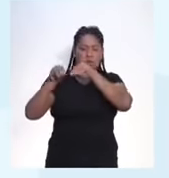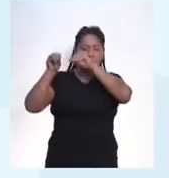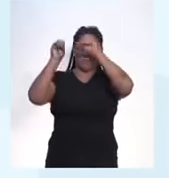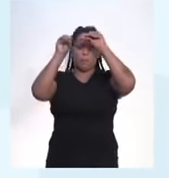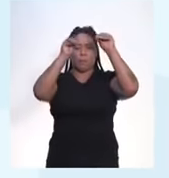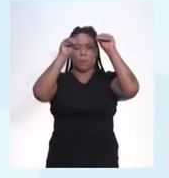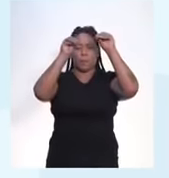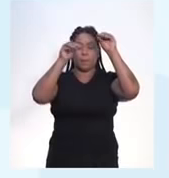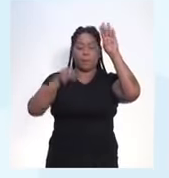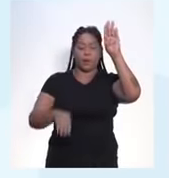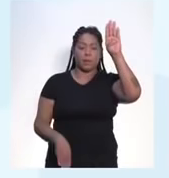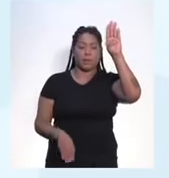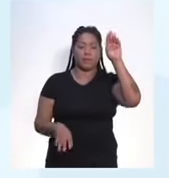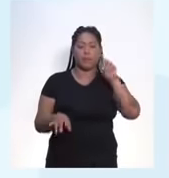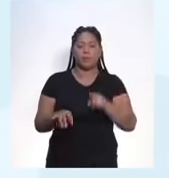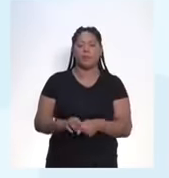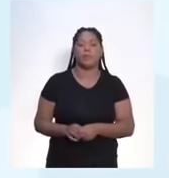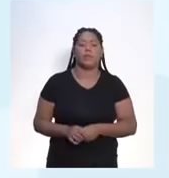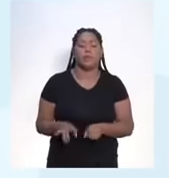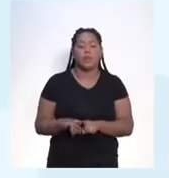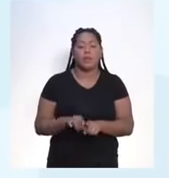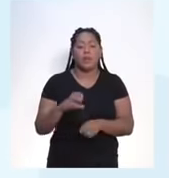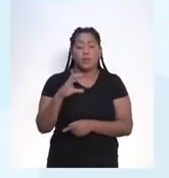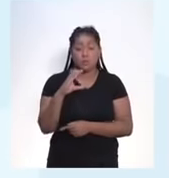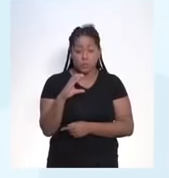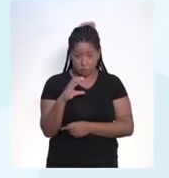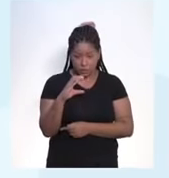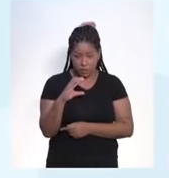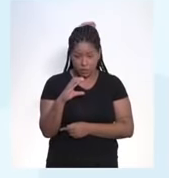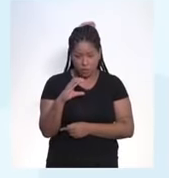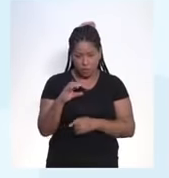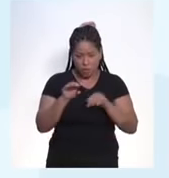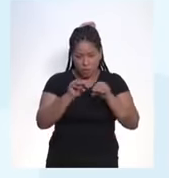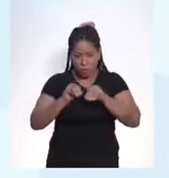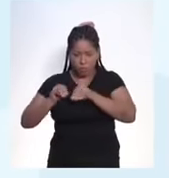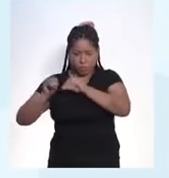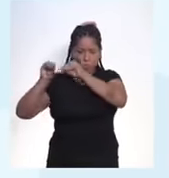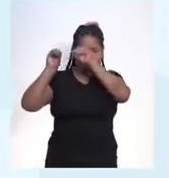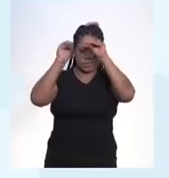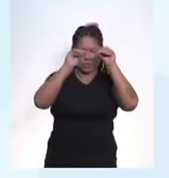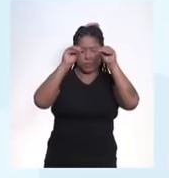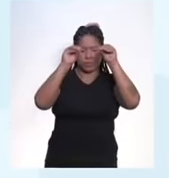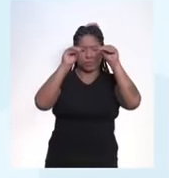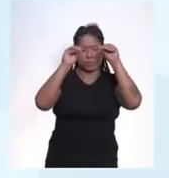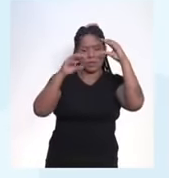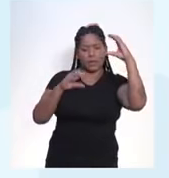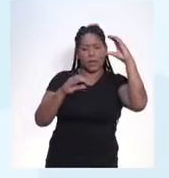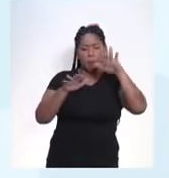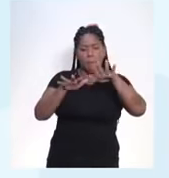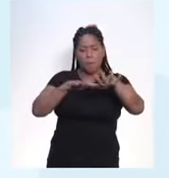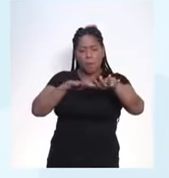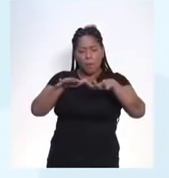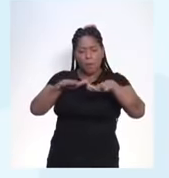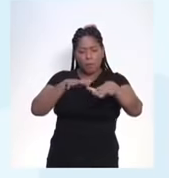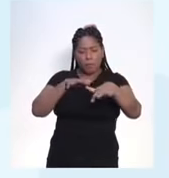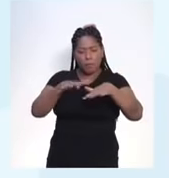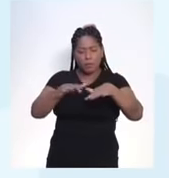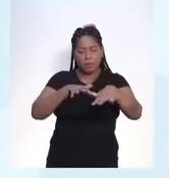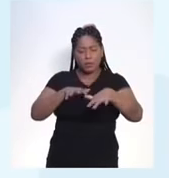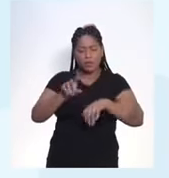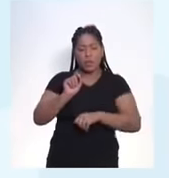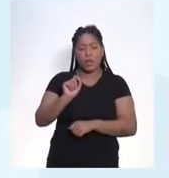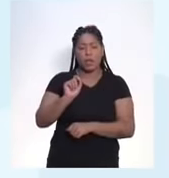para não ficar ali por cima eu pontos e ele movimentou para cá movimentação